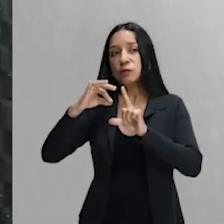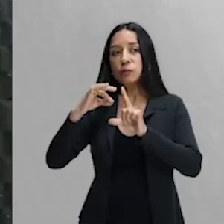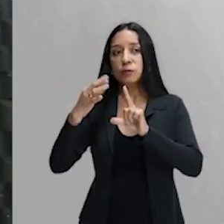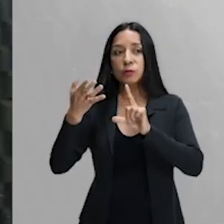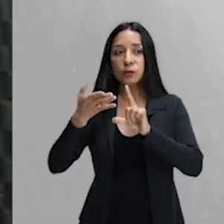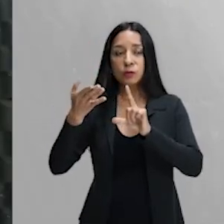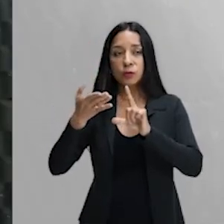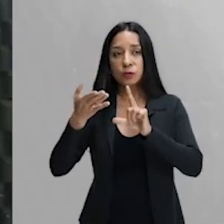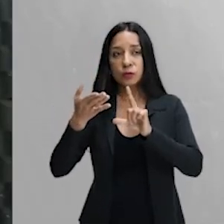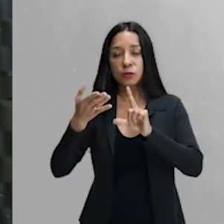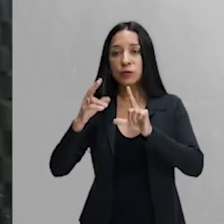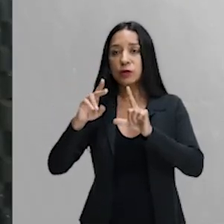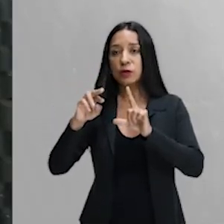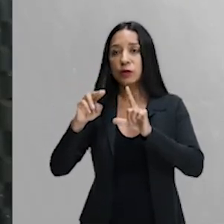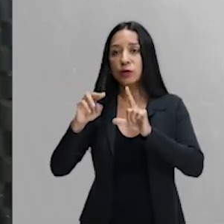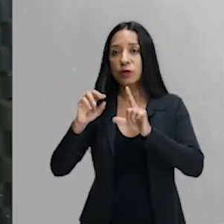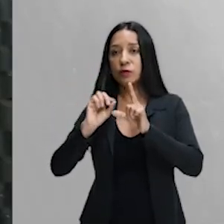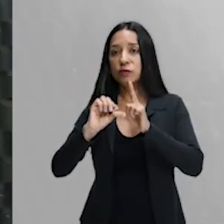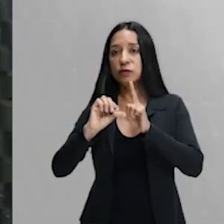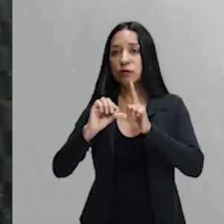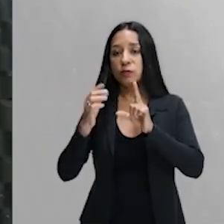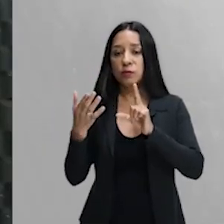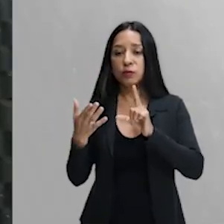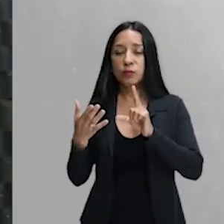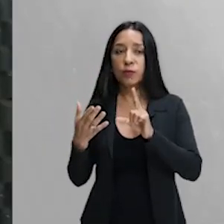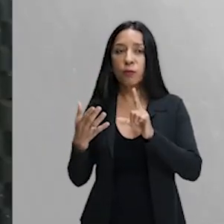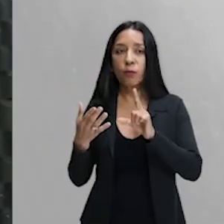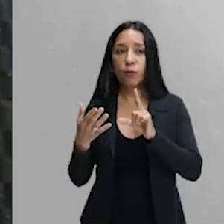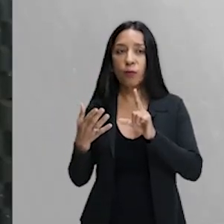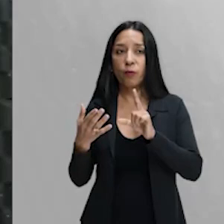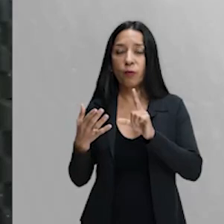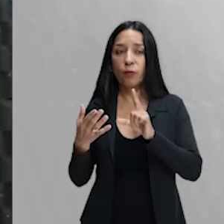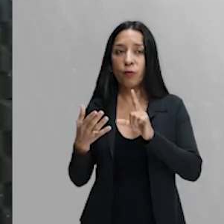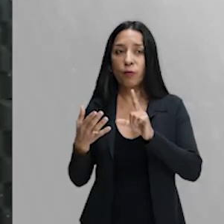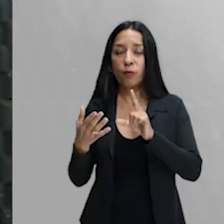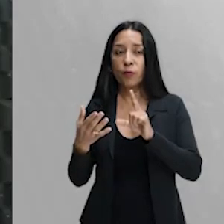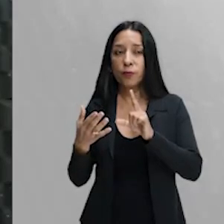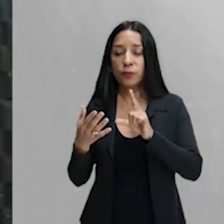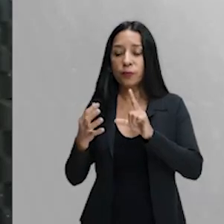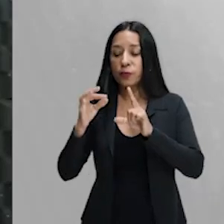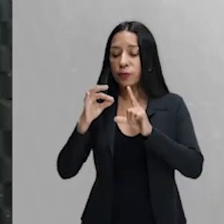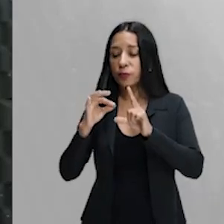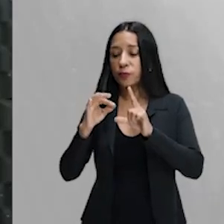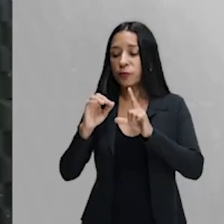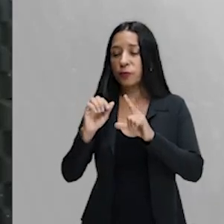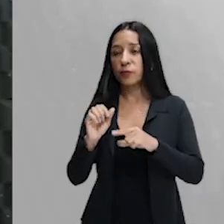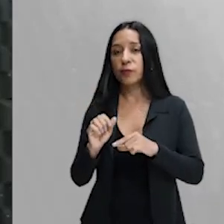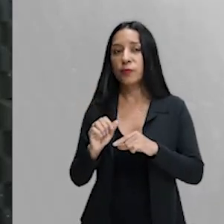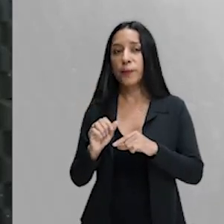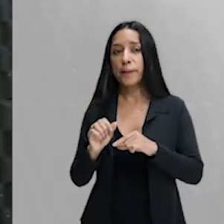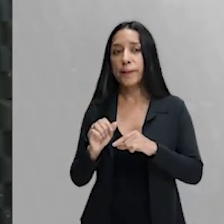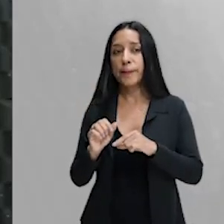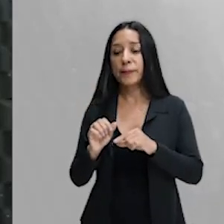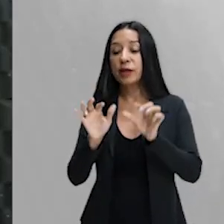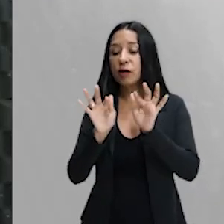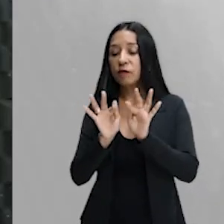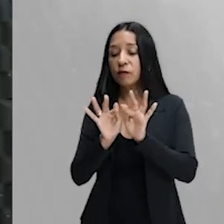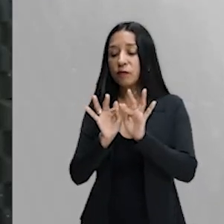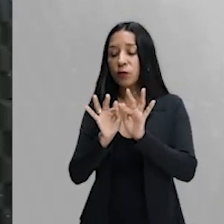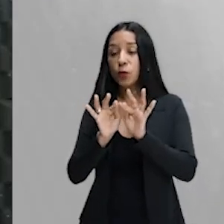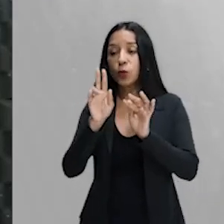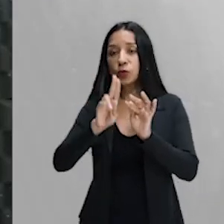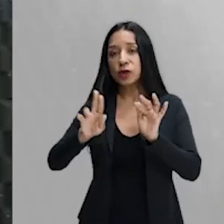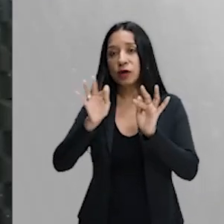caso aqui, é igual que nós fizemos ainda agora. A altura vai ser L raiz de